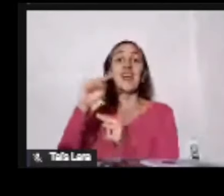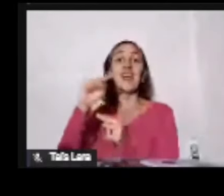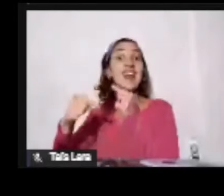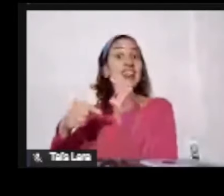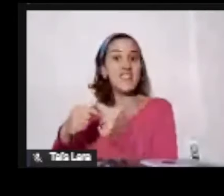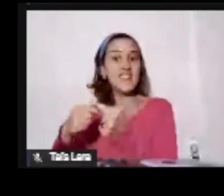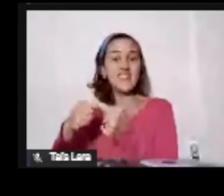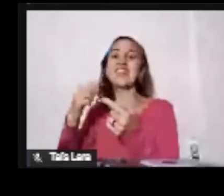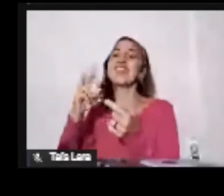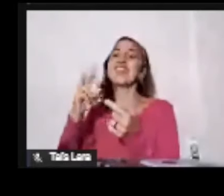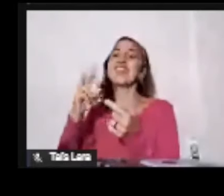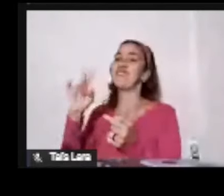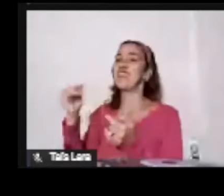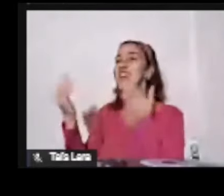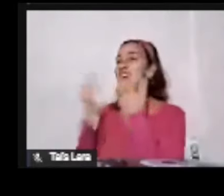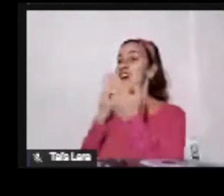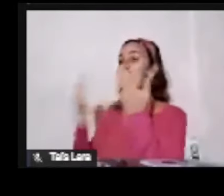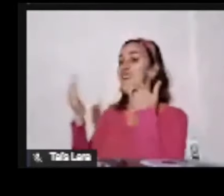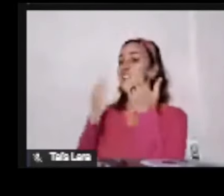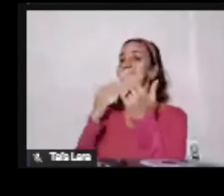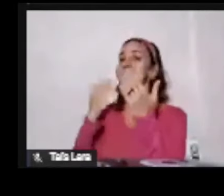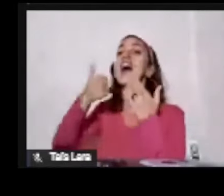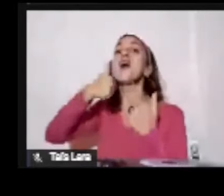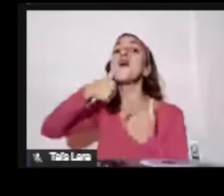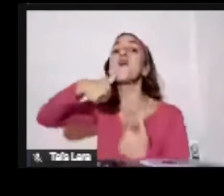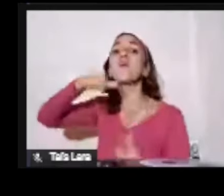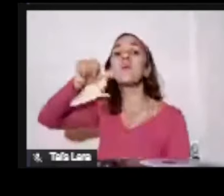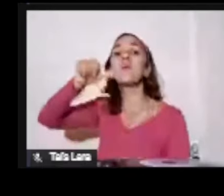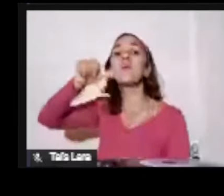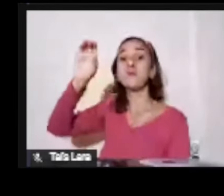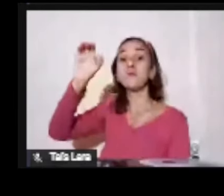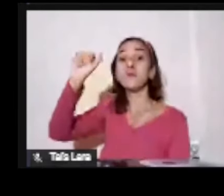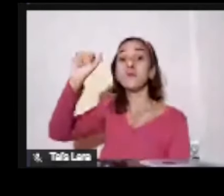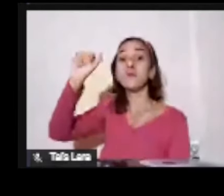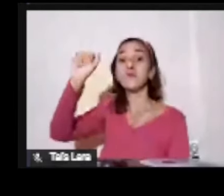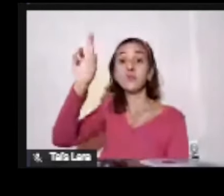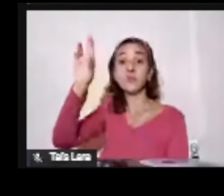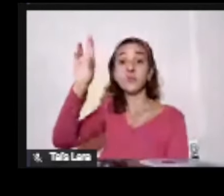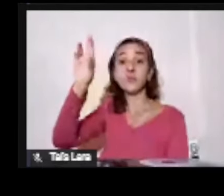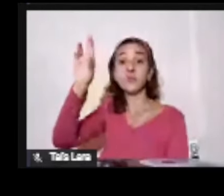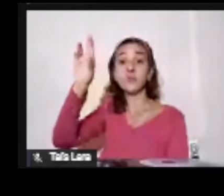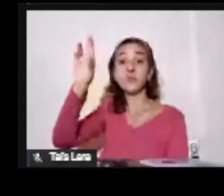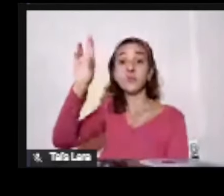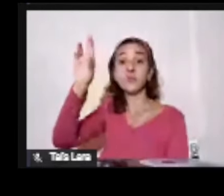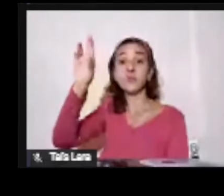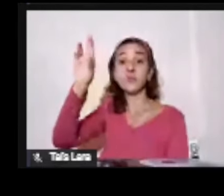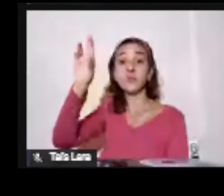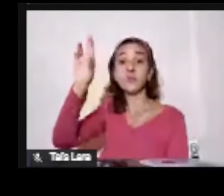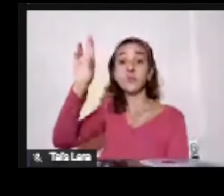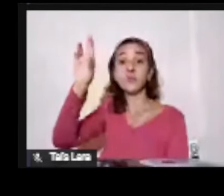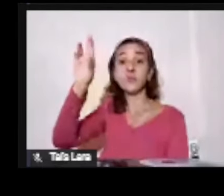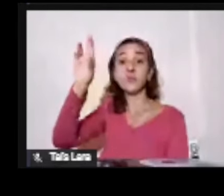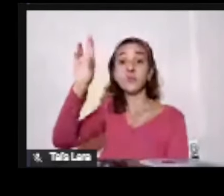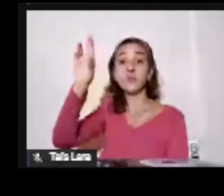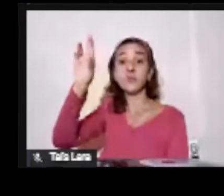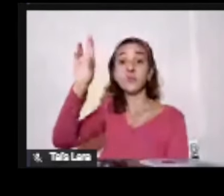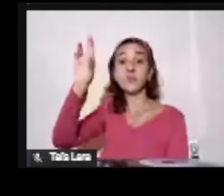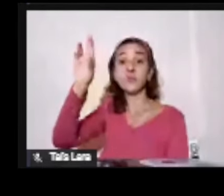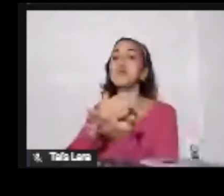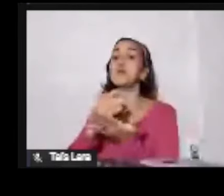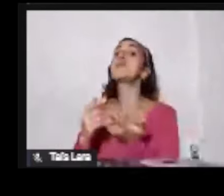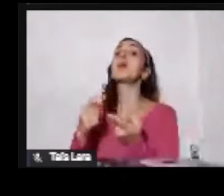livro. A gente está aqui com todo esse assunto porque hoje, dia 25 de junho, a gente quer lembrar uma